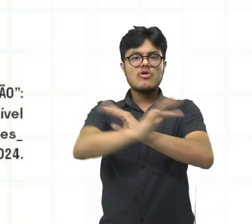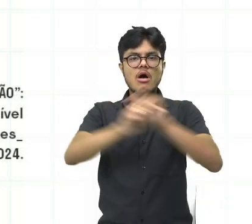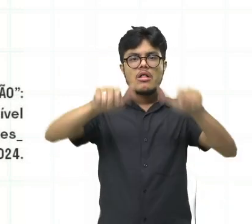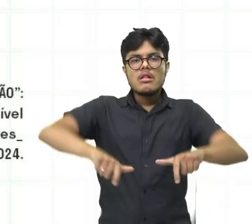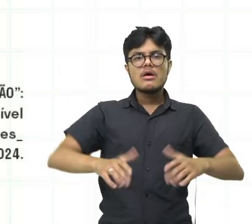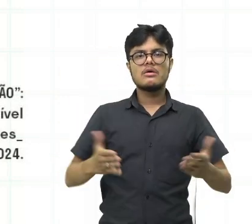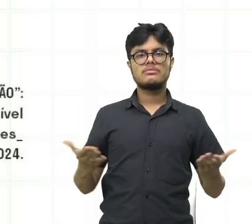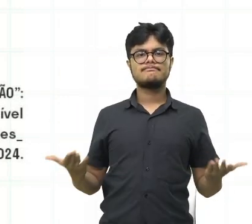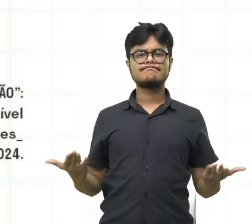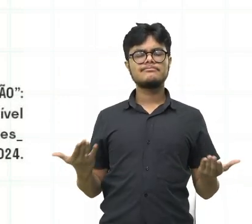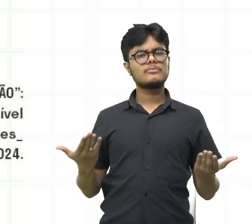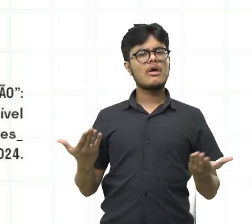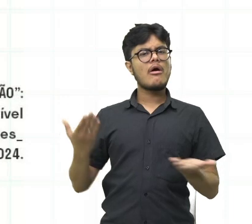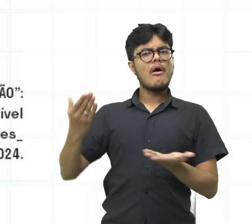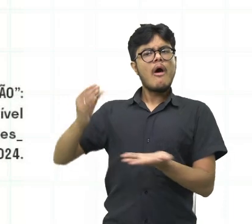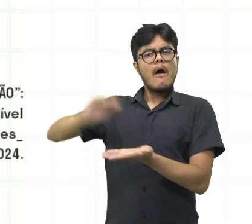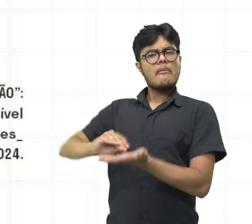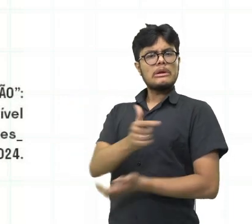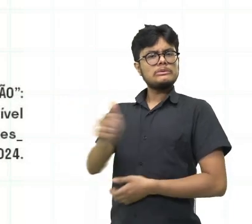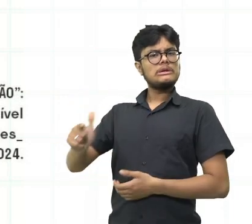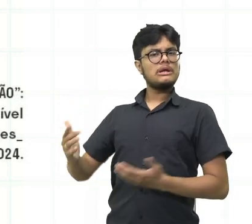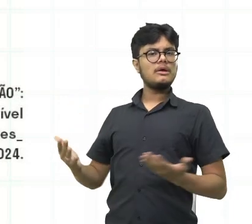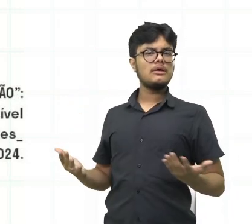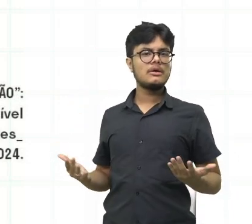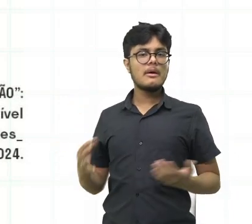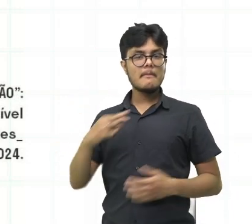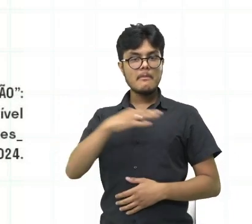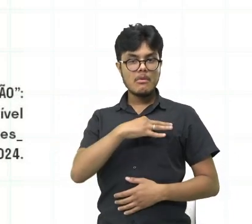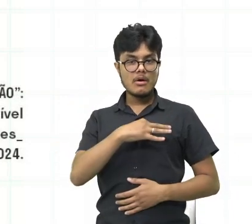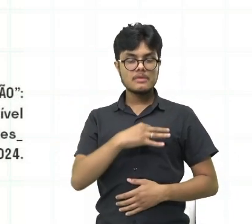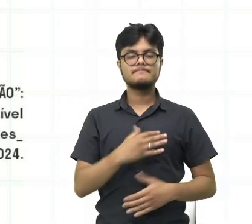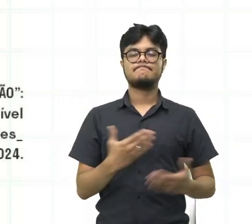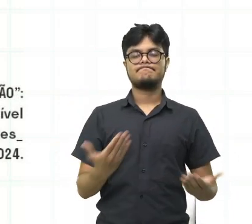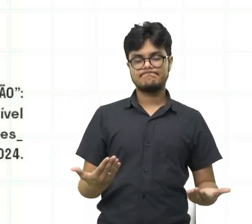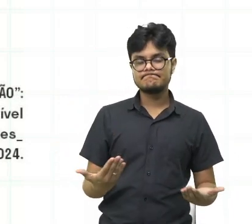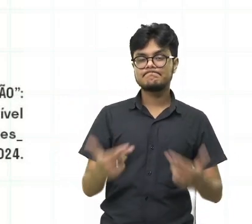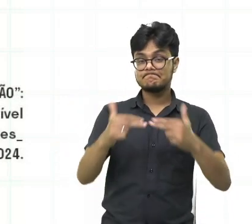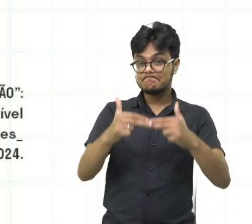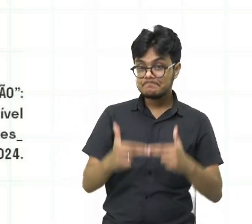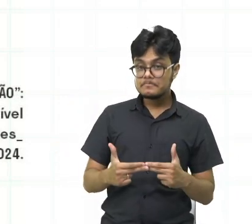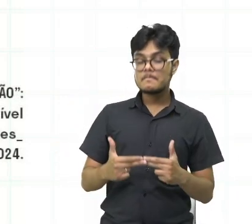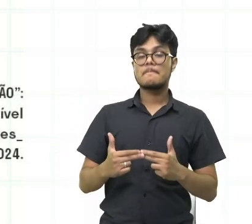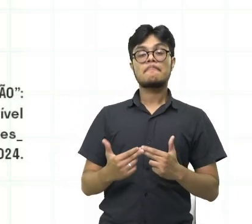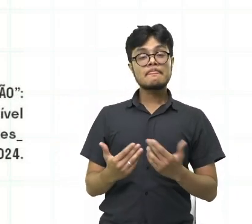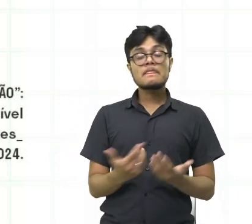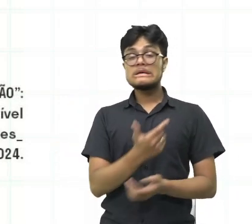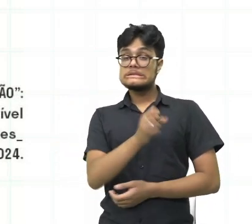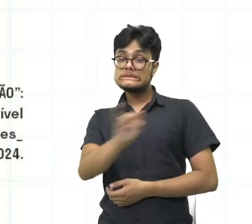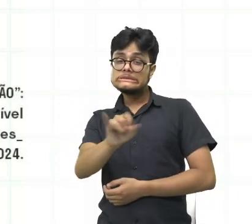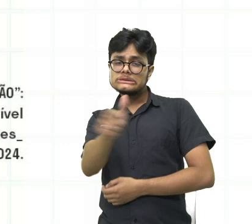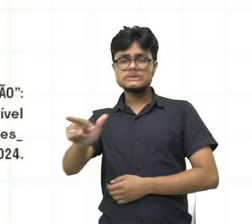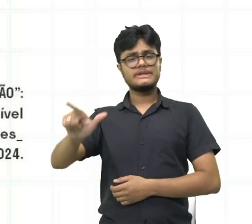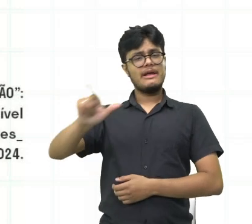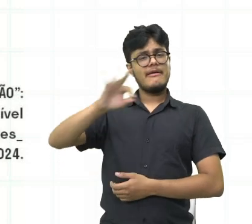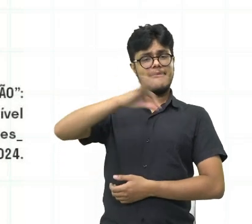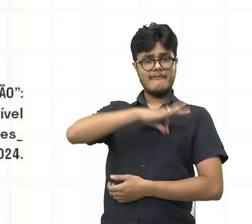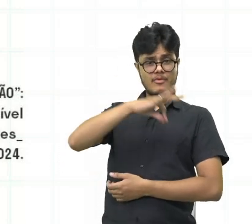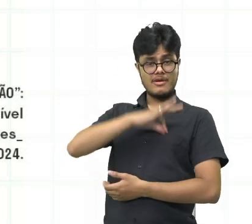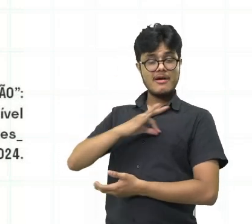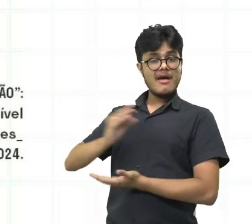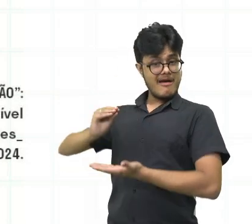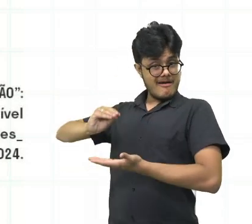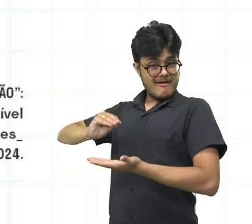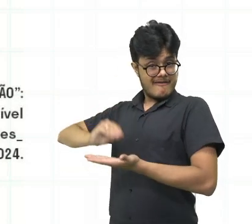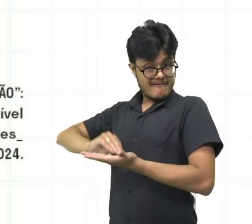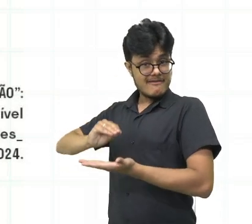acontecendo devido à falta de policiamento. E aí ele fala também, a falta de policiamento pode prejudicar a população, pois se não